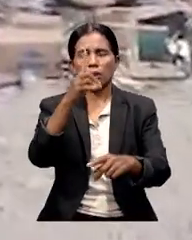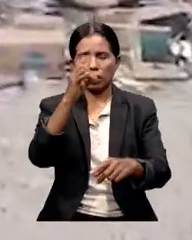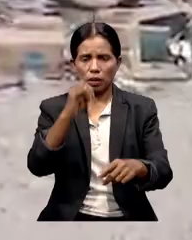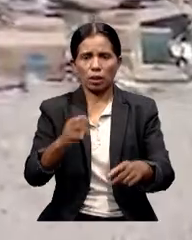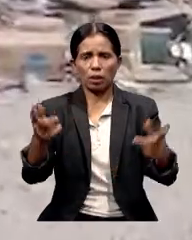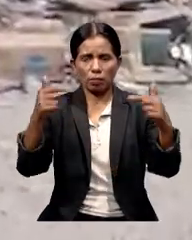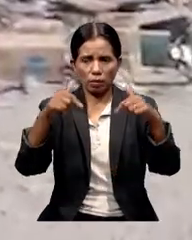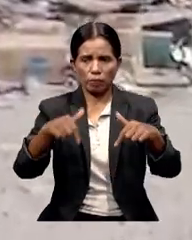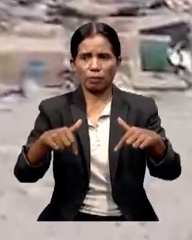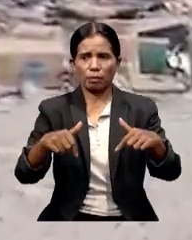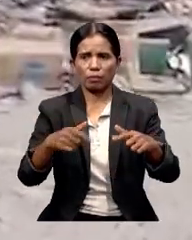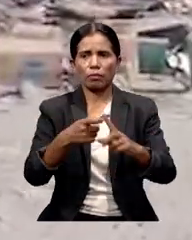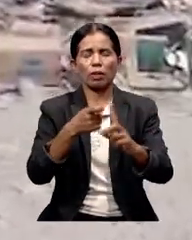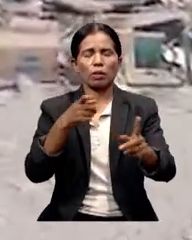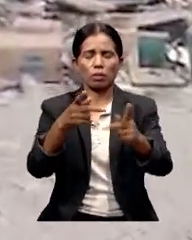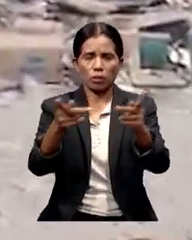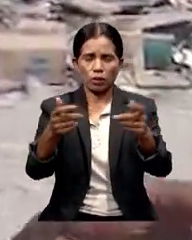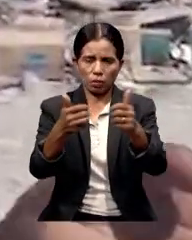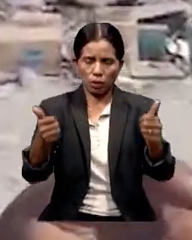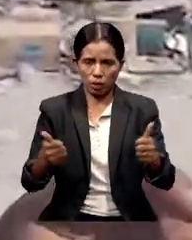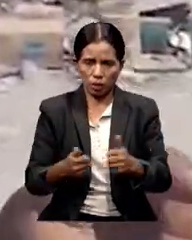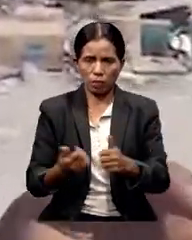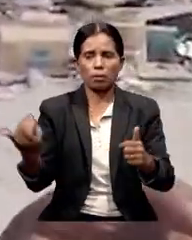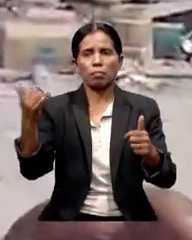mai, husi postu mai,